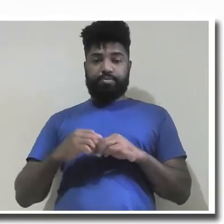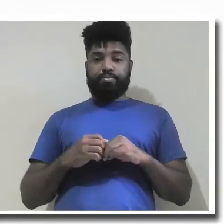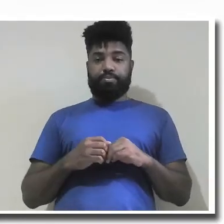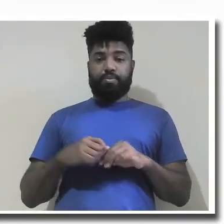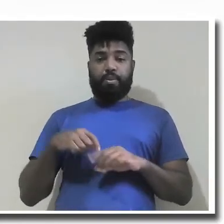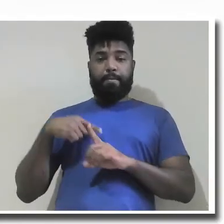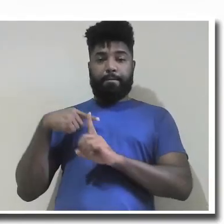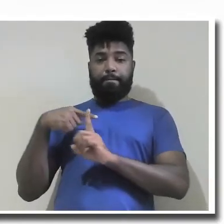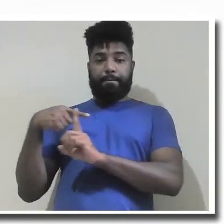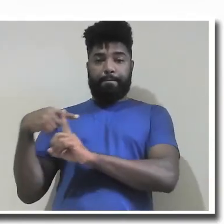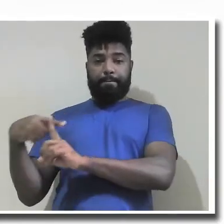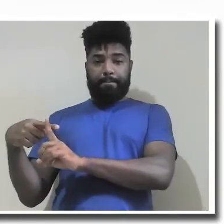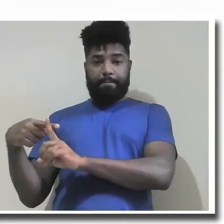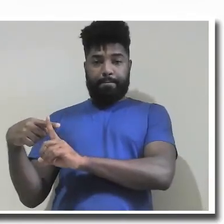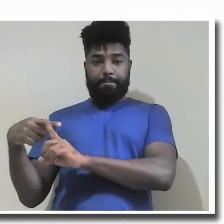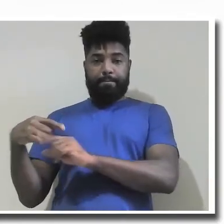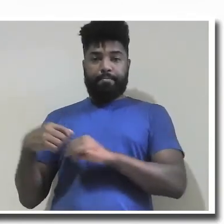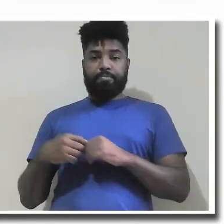mais